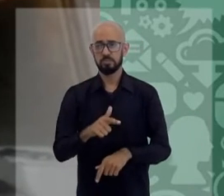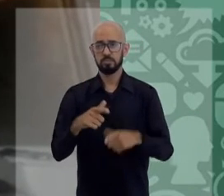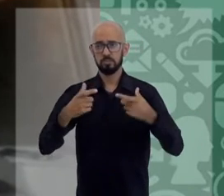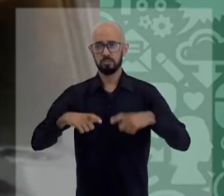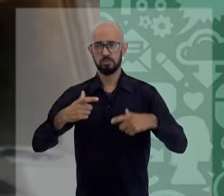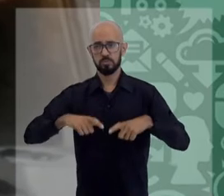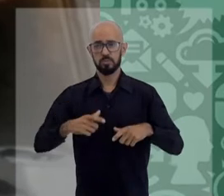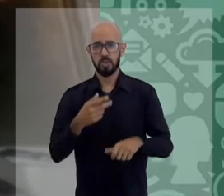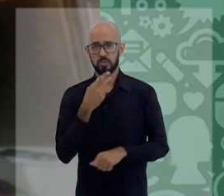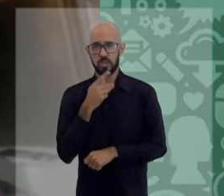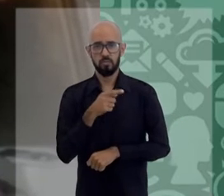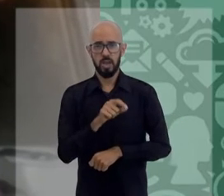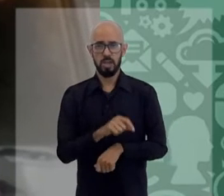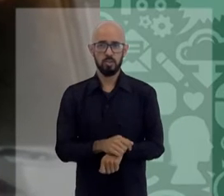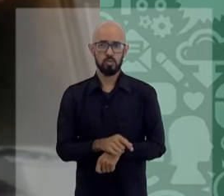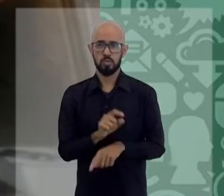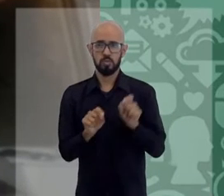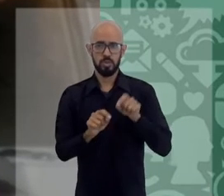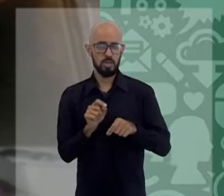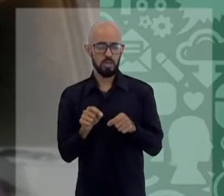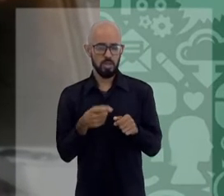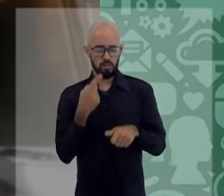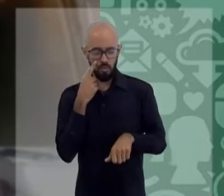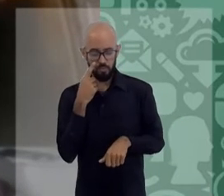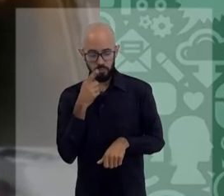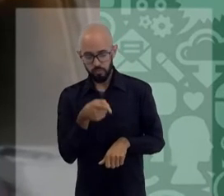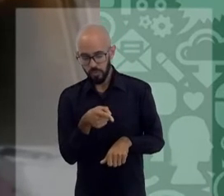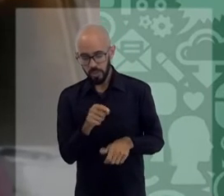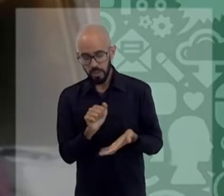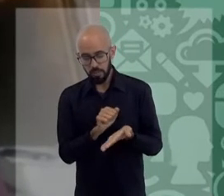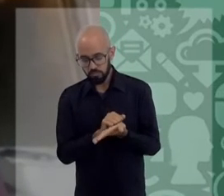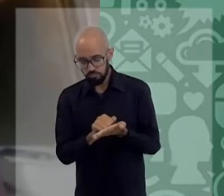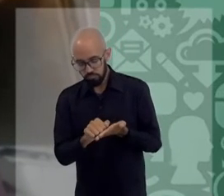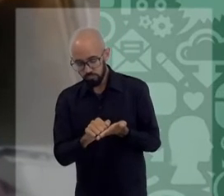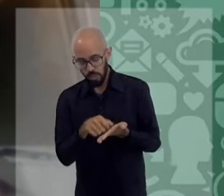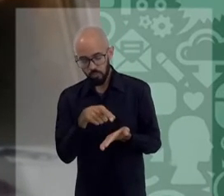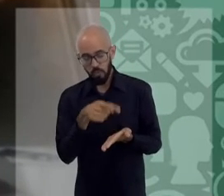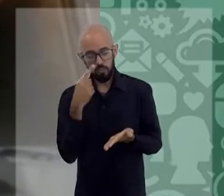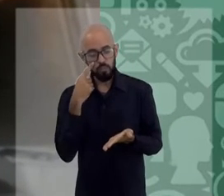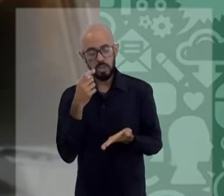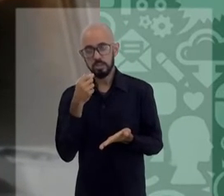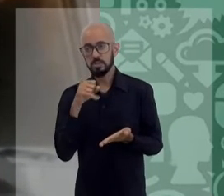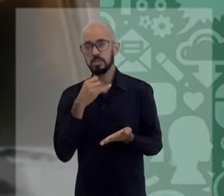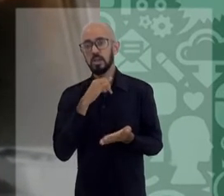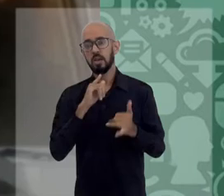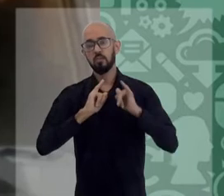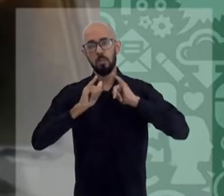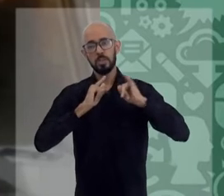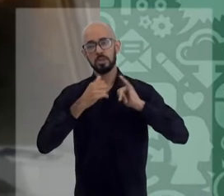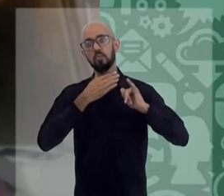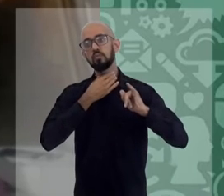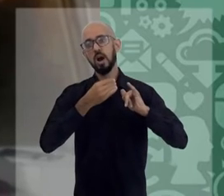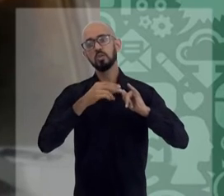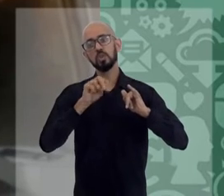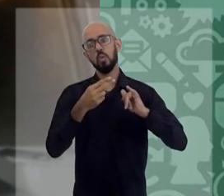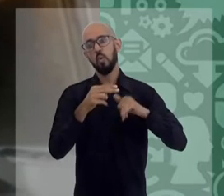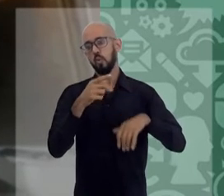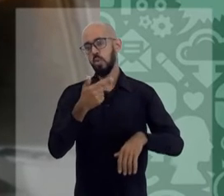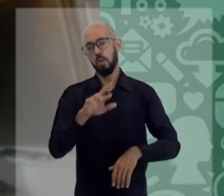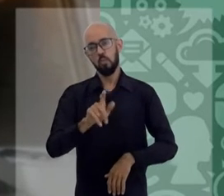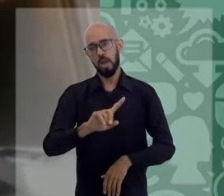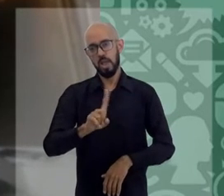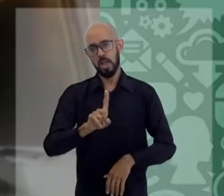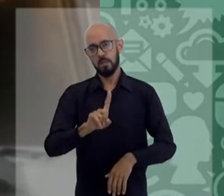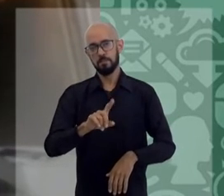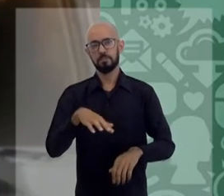existe um local onde você diga, olha, eu vou aqui passar nessa máquina e vou descobrir o que é fake news e o que não é. É